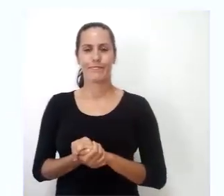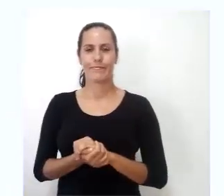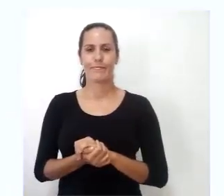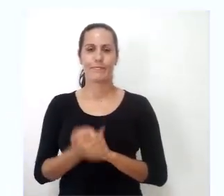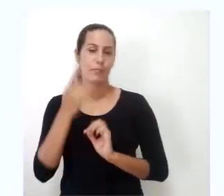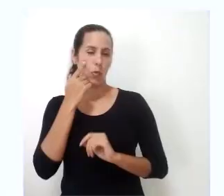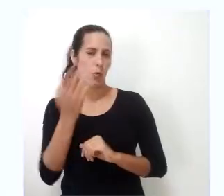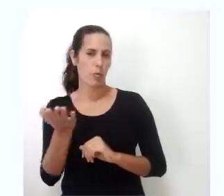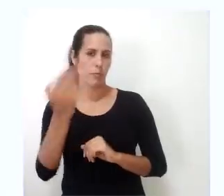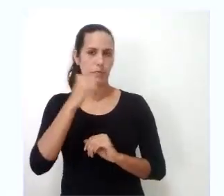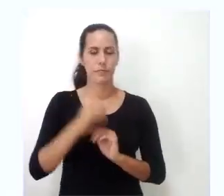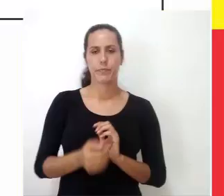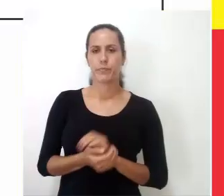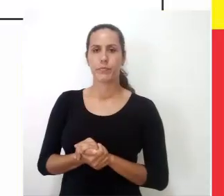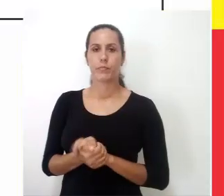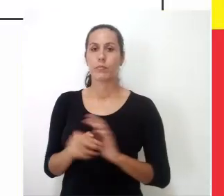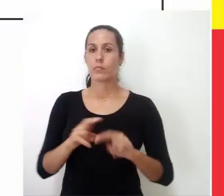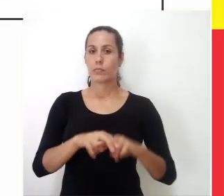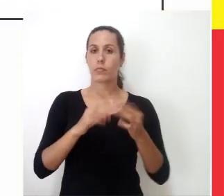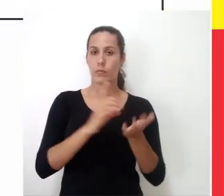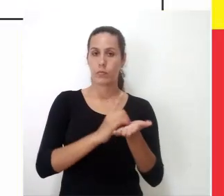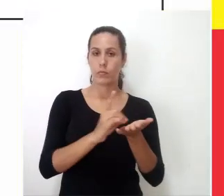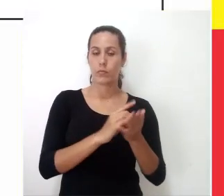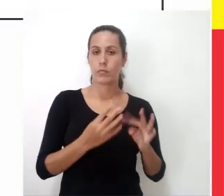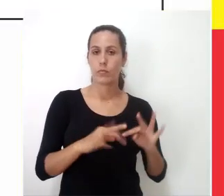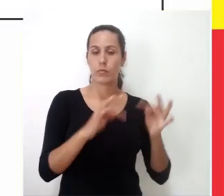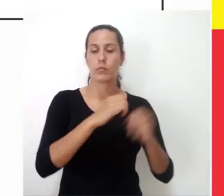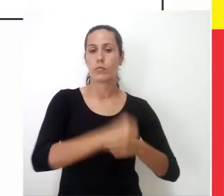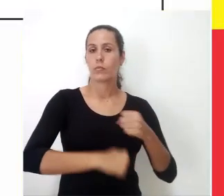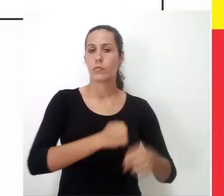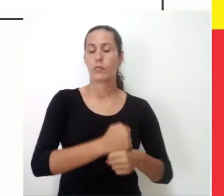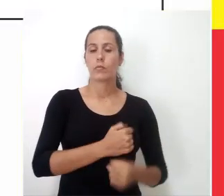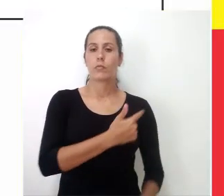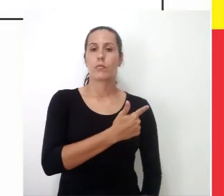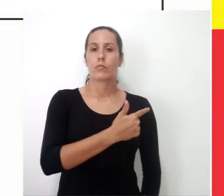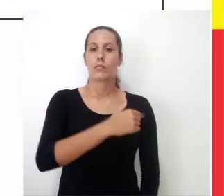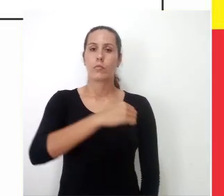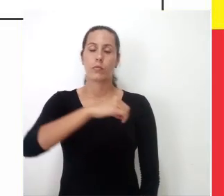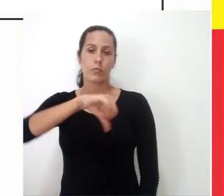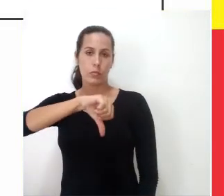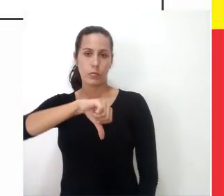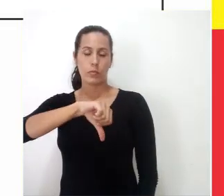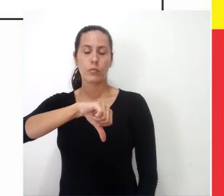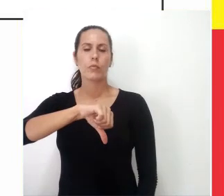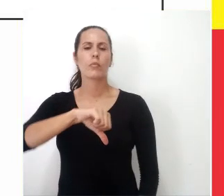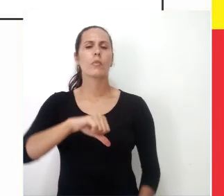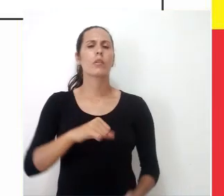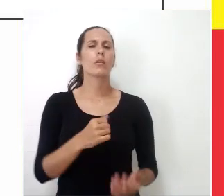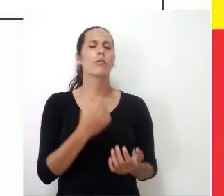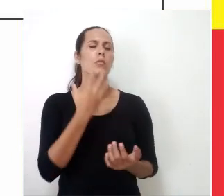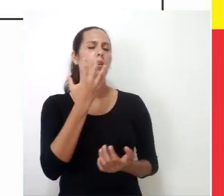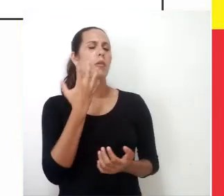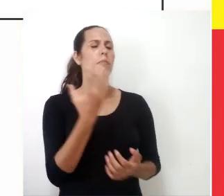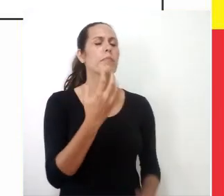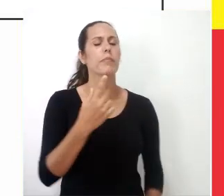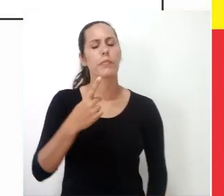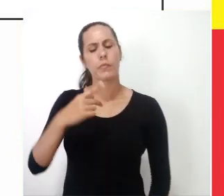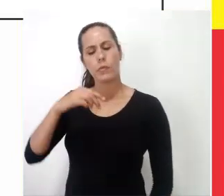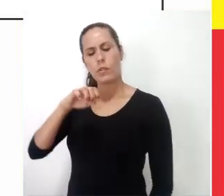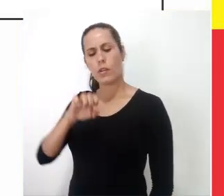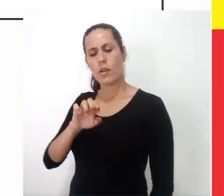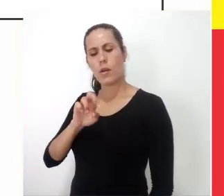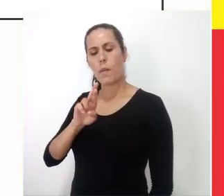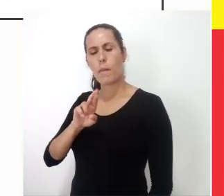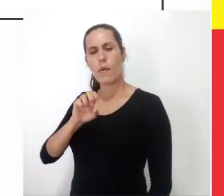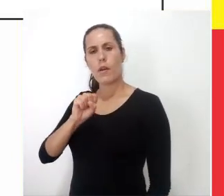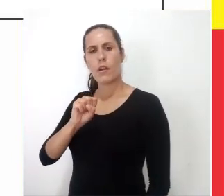argumentação. Vamos ver aqui. Gente, segundo o dicionário eletrônico de 2009, nós temos o quê? Persuadir, persuasão.